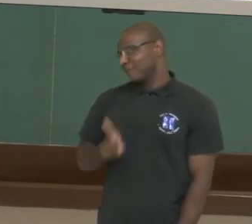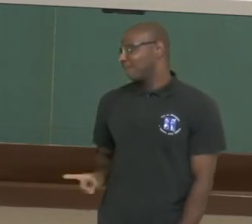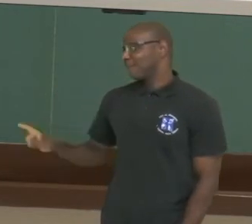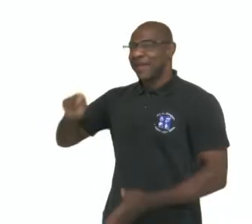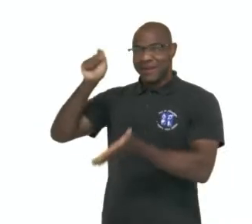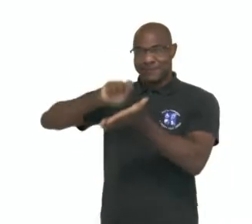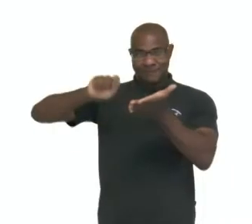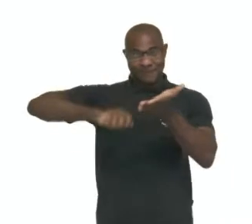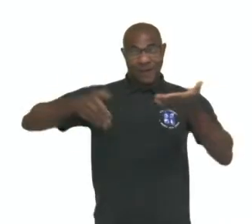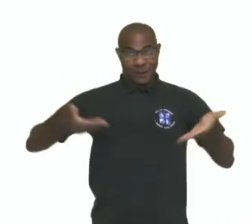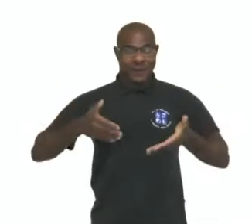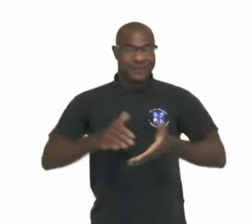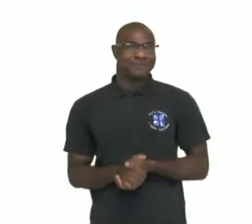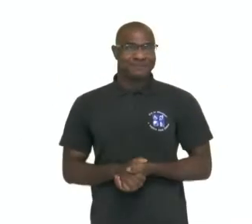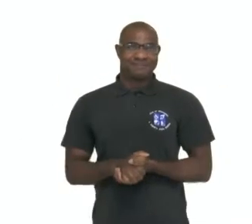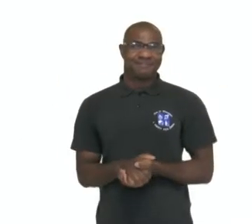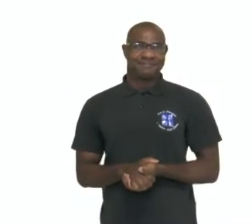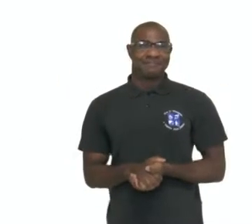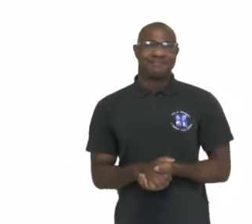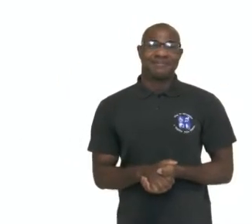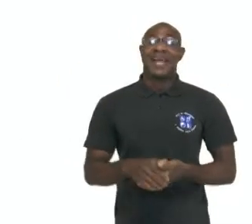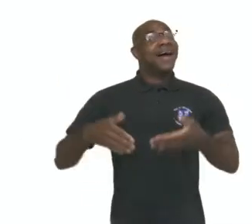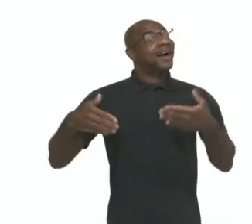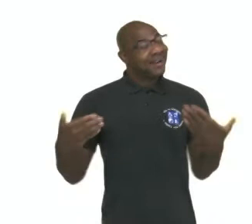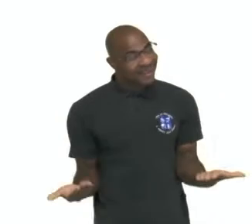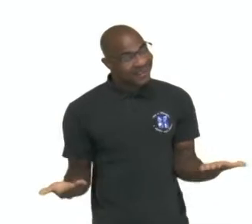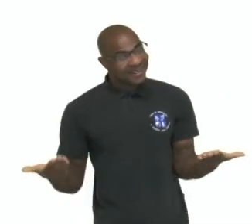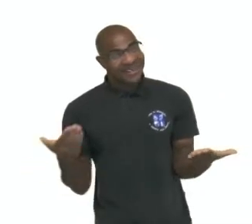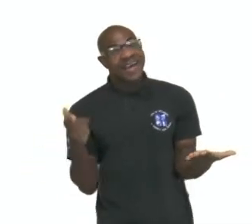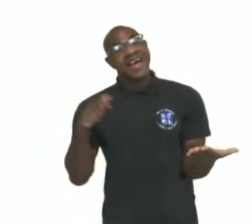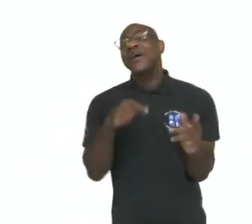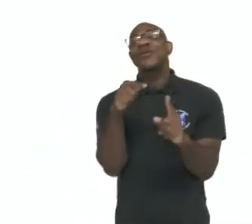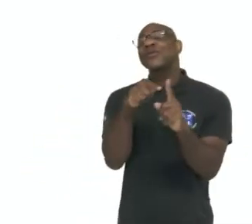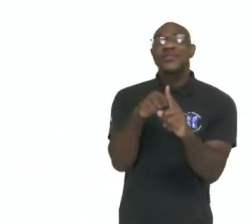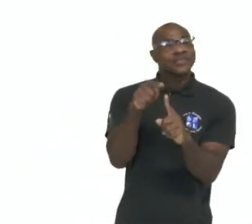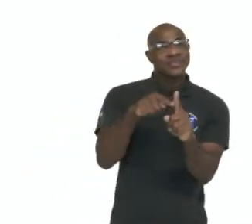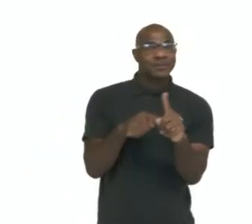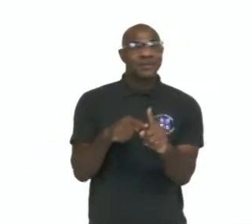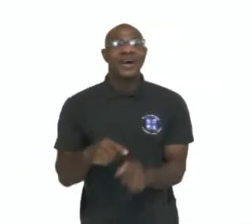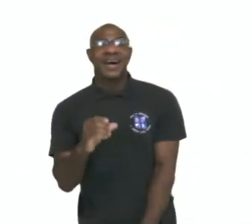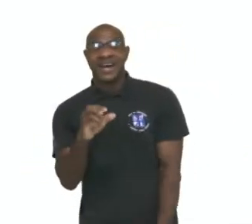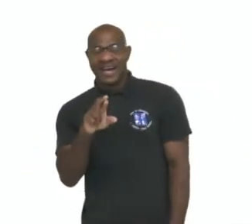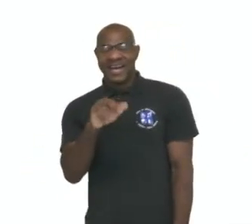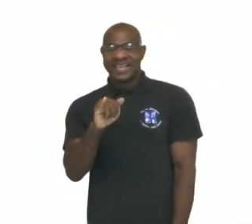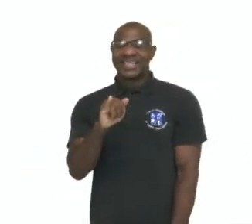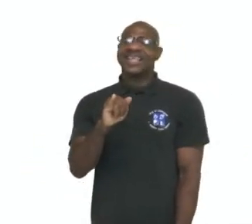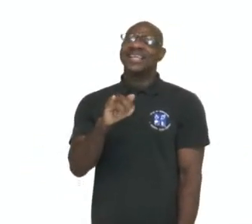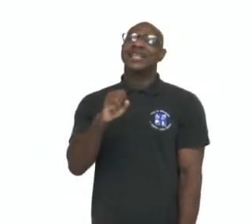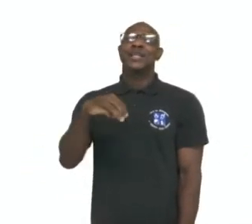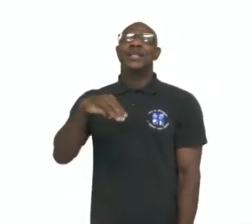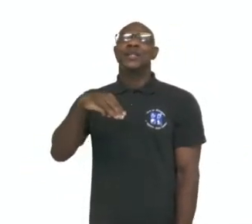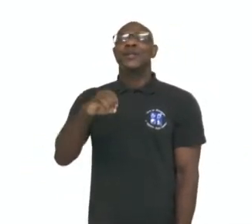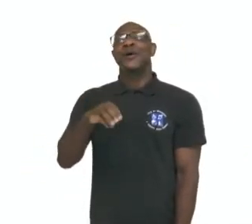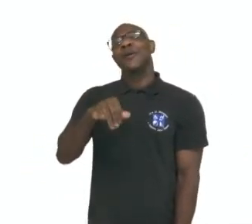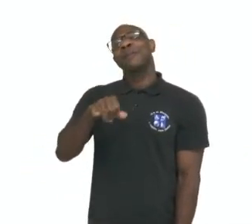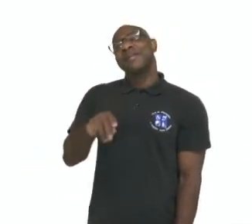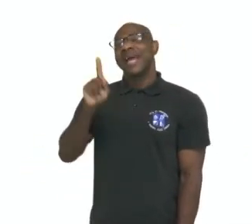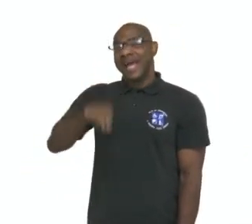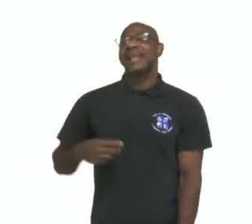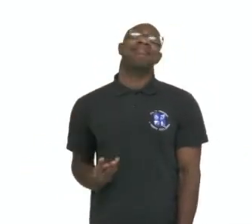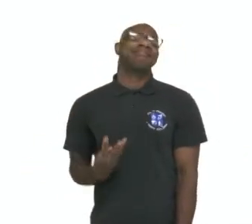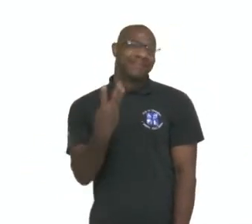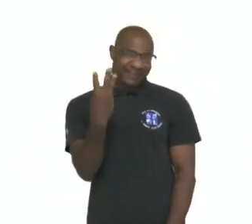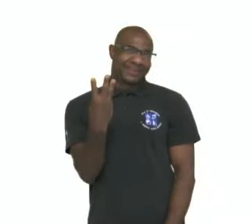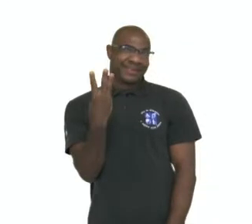lá. É uma aneuploidia do tipo trissomia, trissomia de 3,